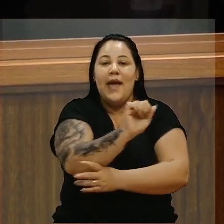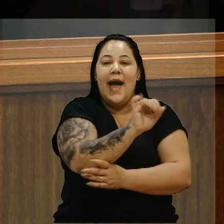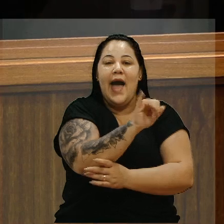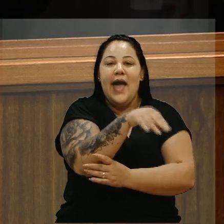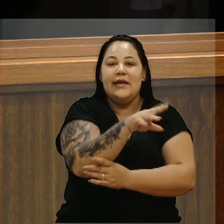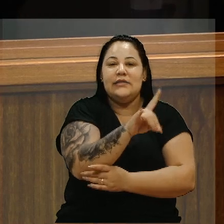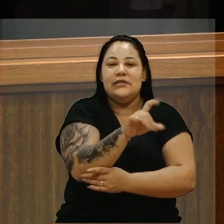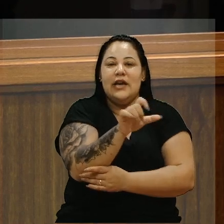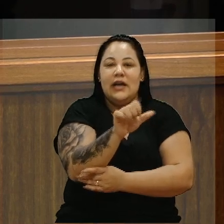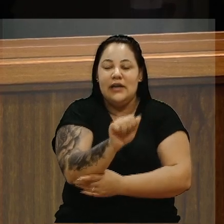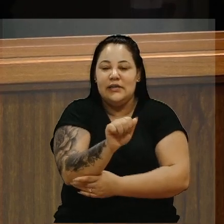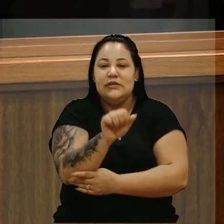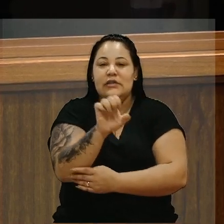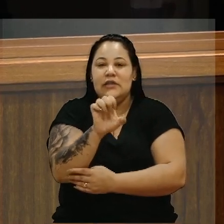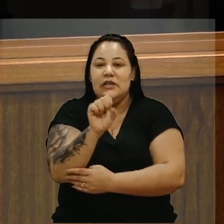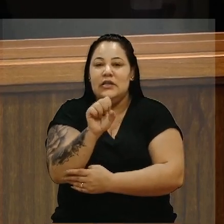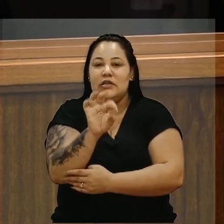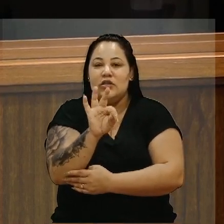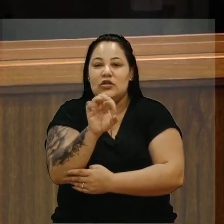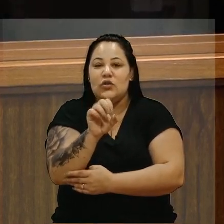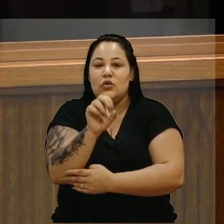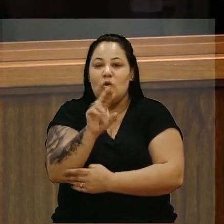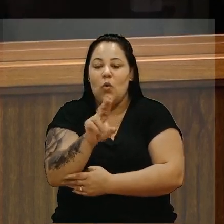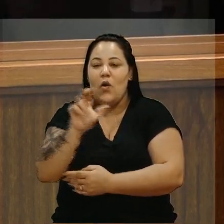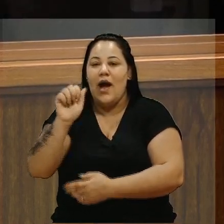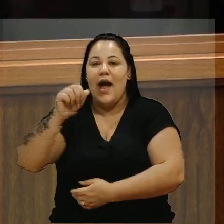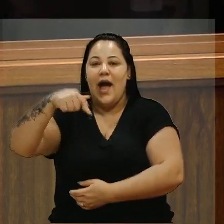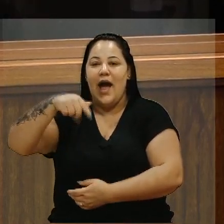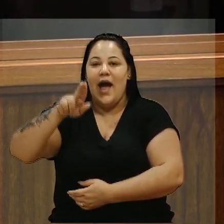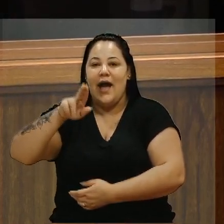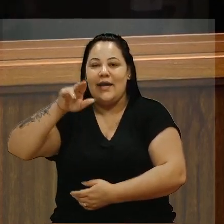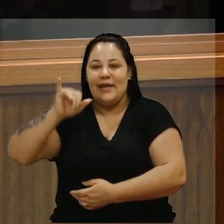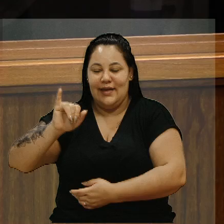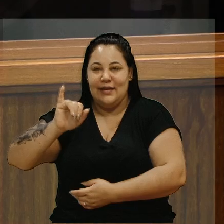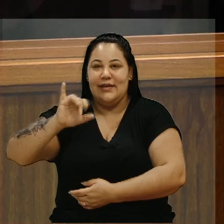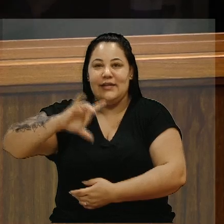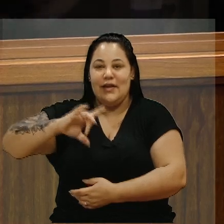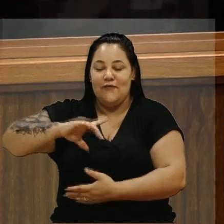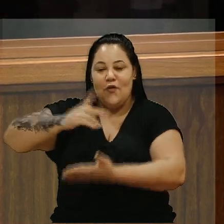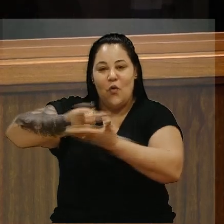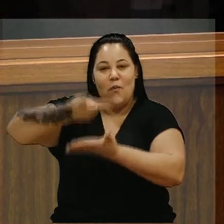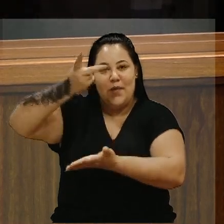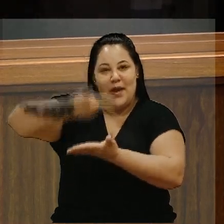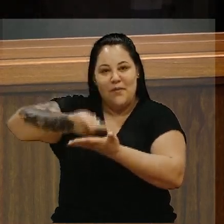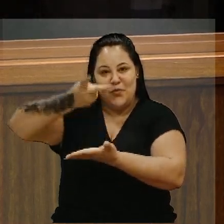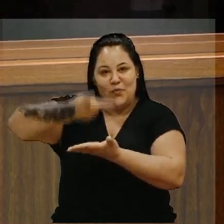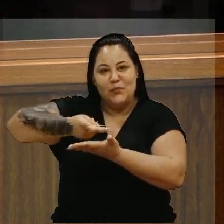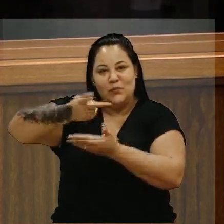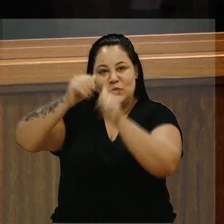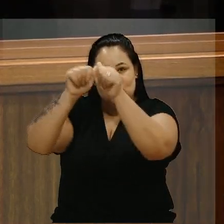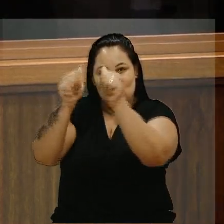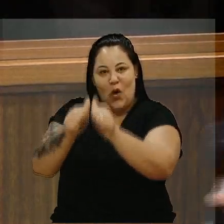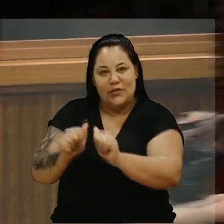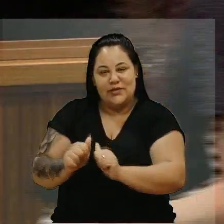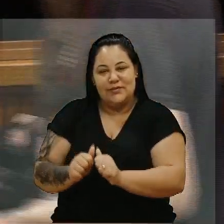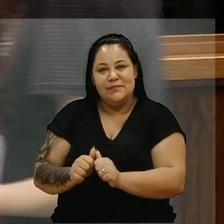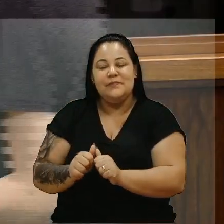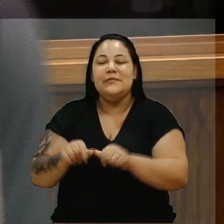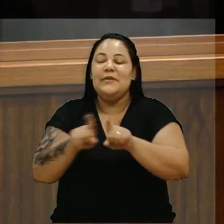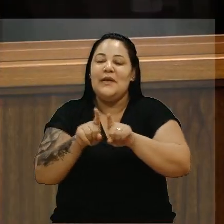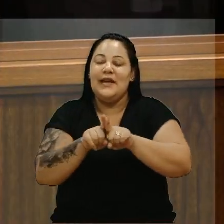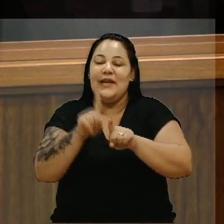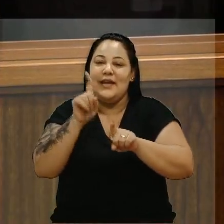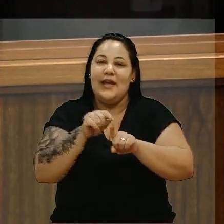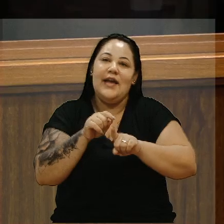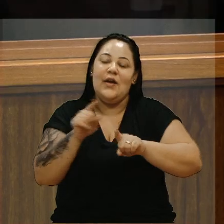melhor filme internacional no Oscar. A gente sabe que o Oscar é só um dos tantos prêmios que